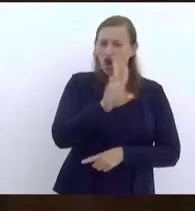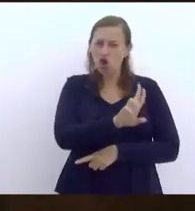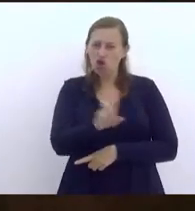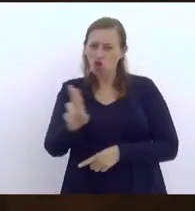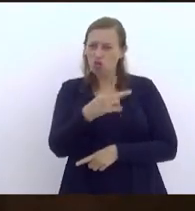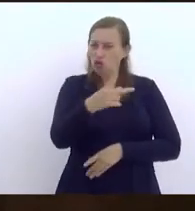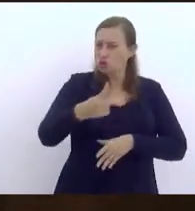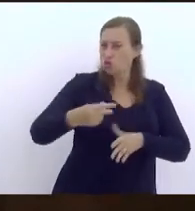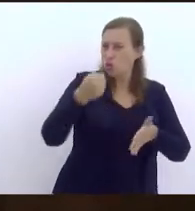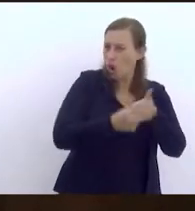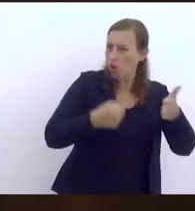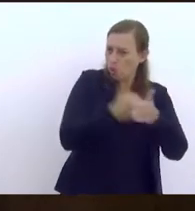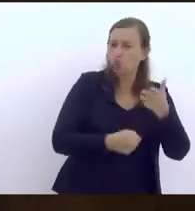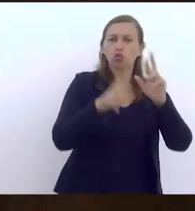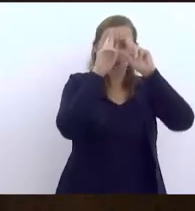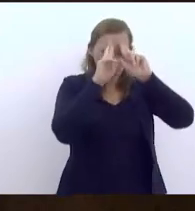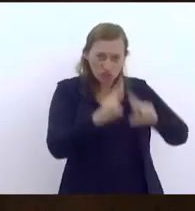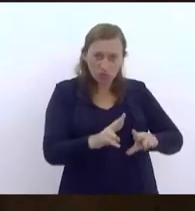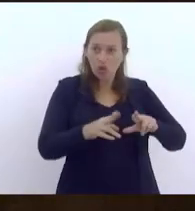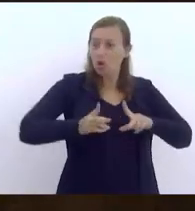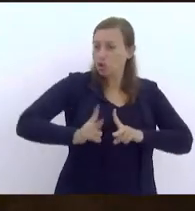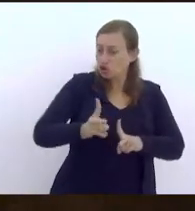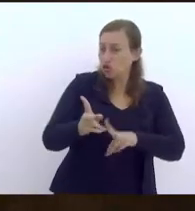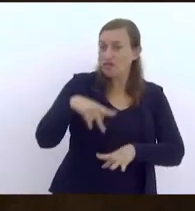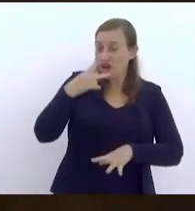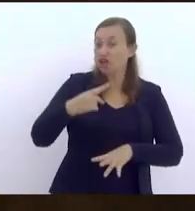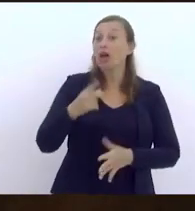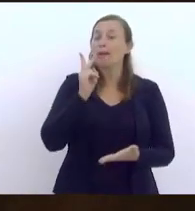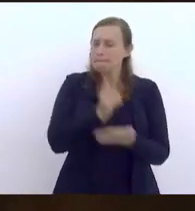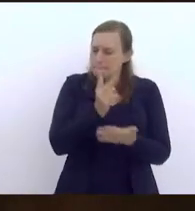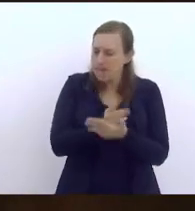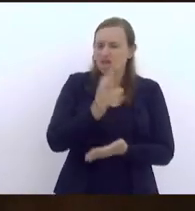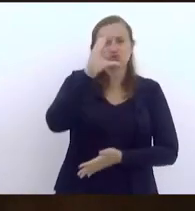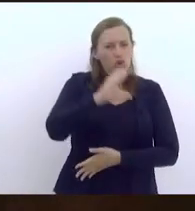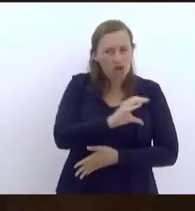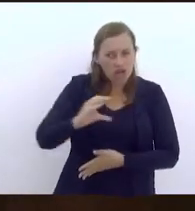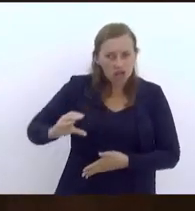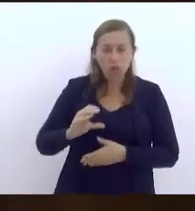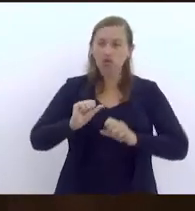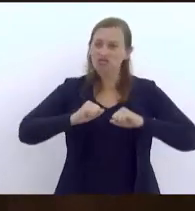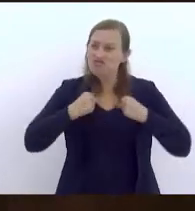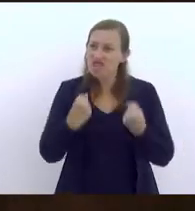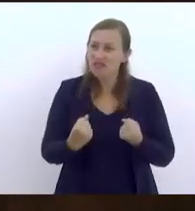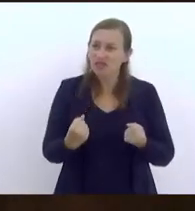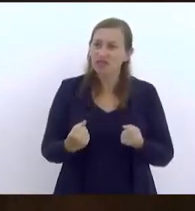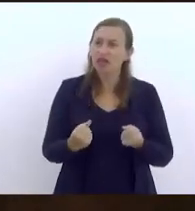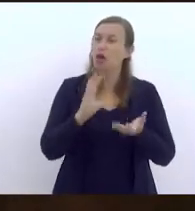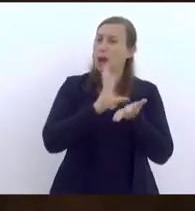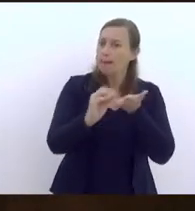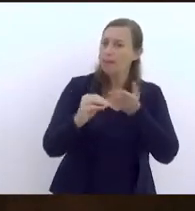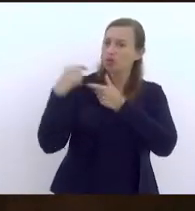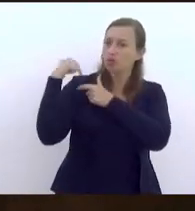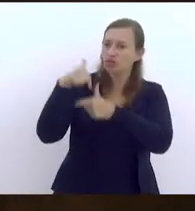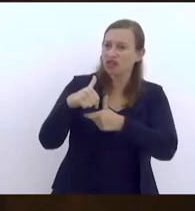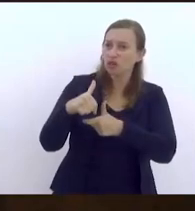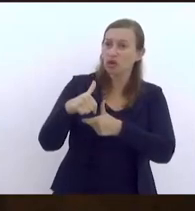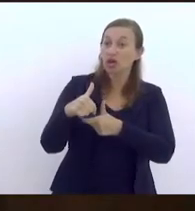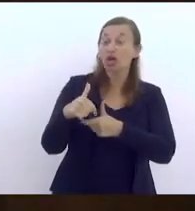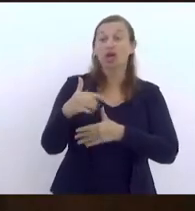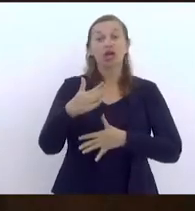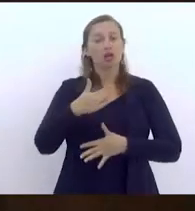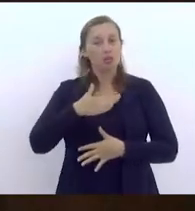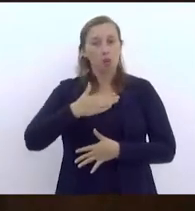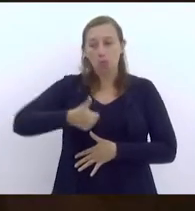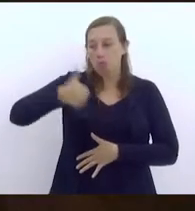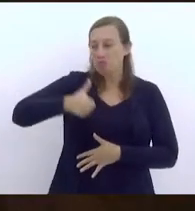causa e que respeito. E vou continuar dizendo. Eu aqui, mesmo católico, defendendo pauta conservadora, no meu